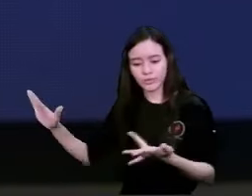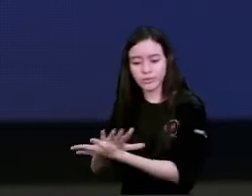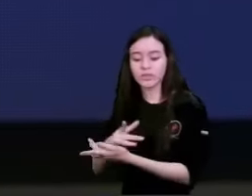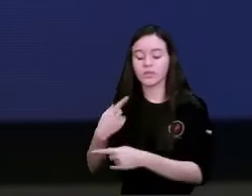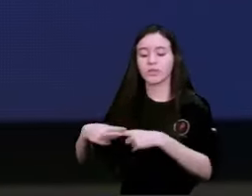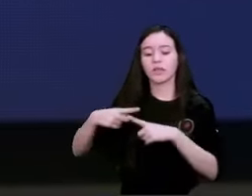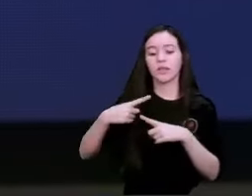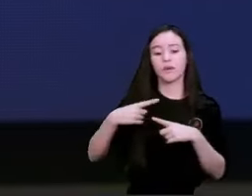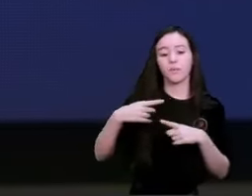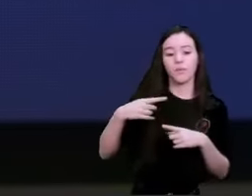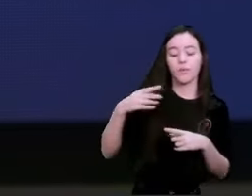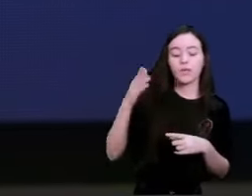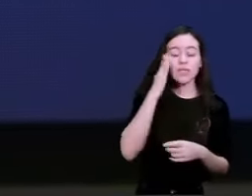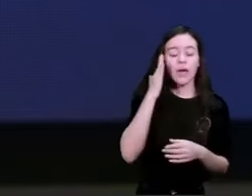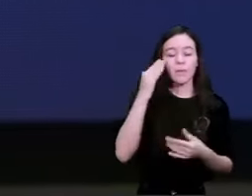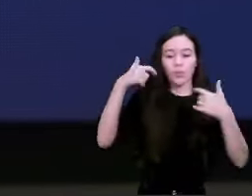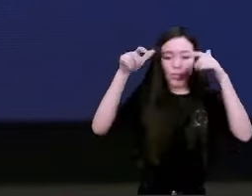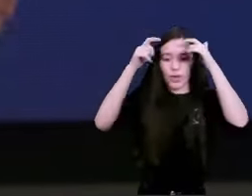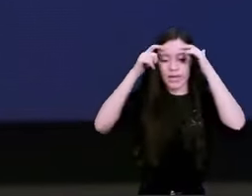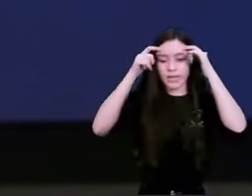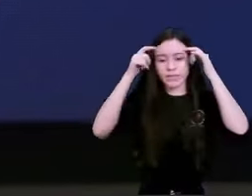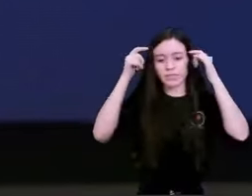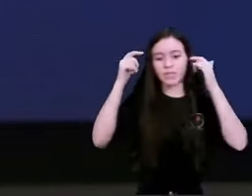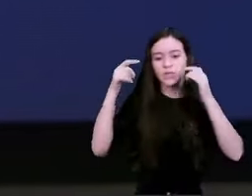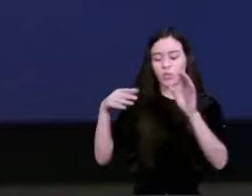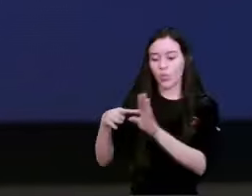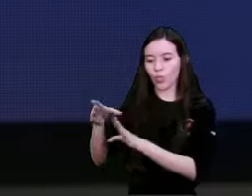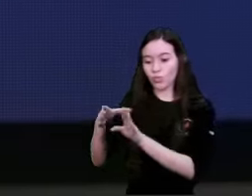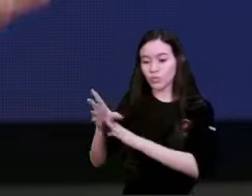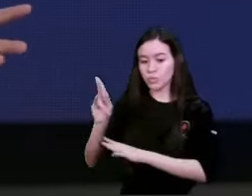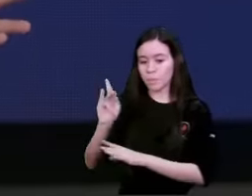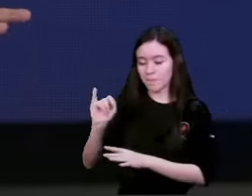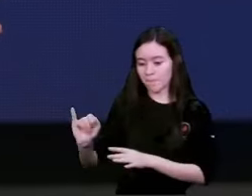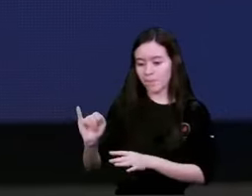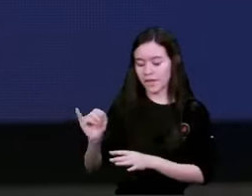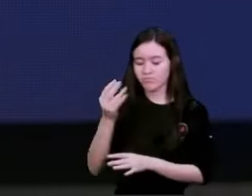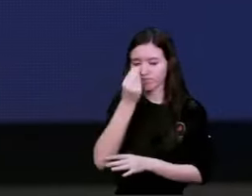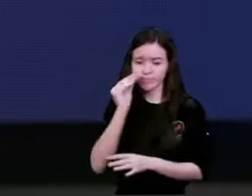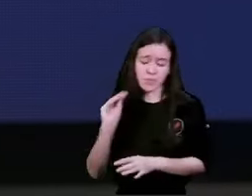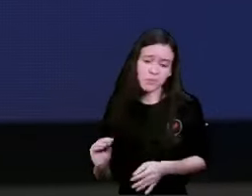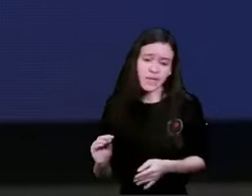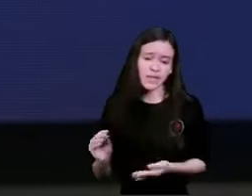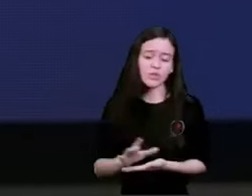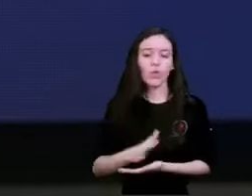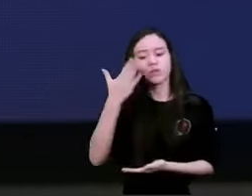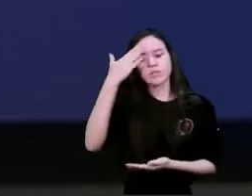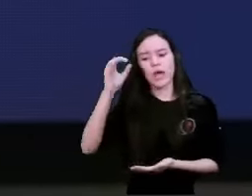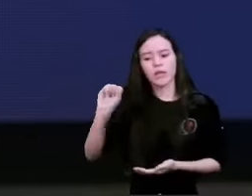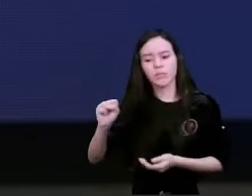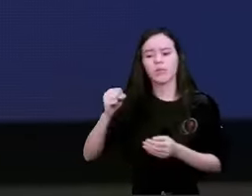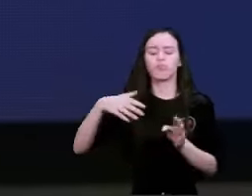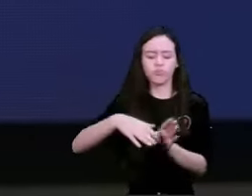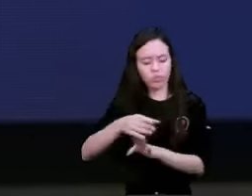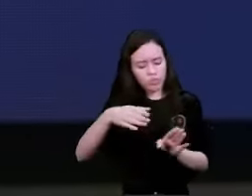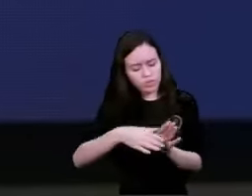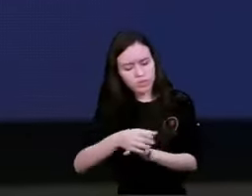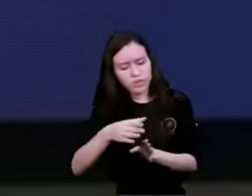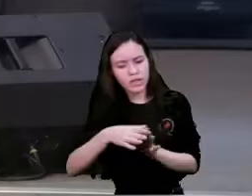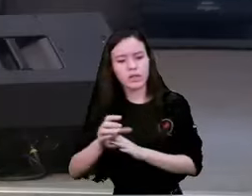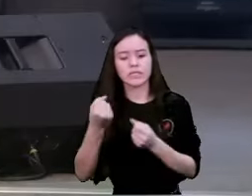o que que Roboão anulou? Os conselhos do seu pai Salomão. Salomão já tinha deixado registrado.